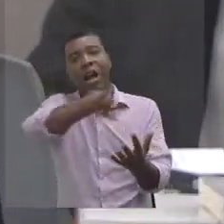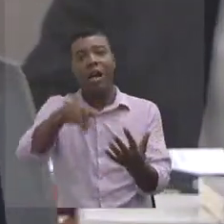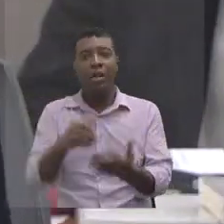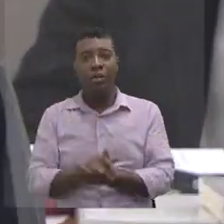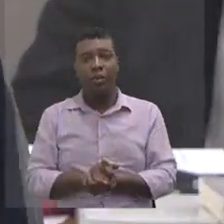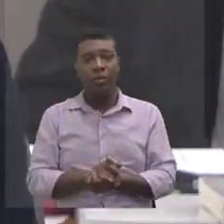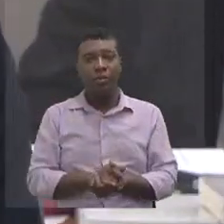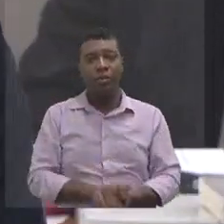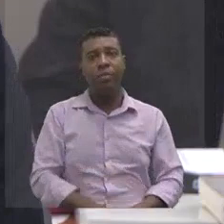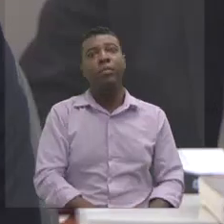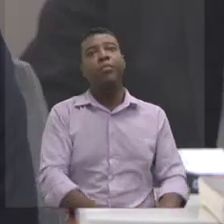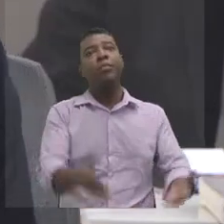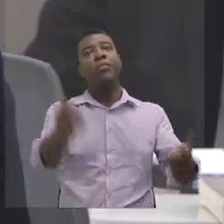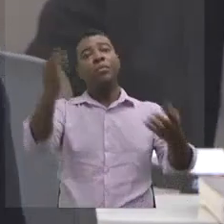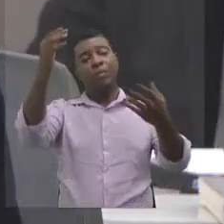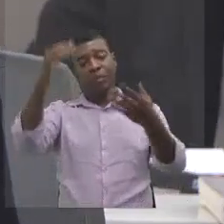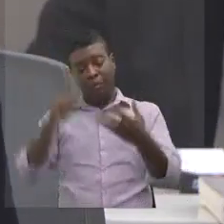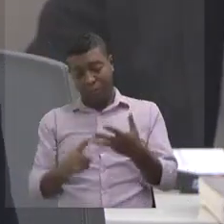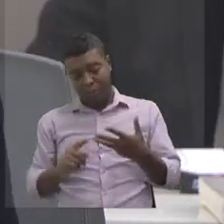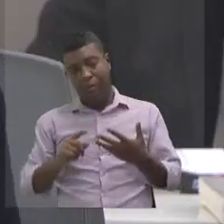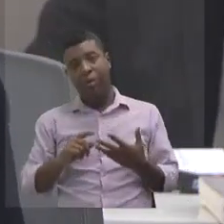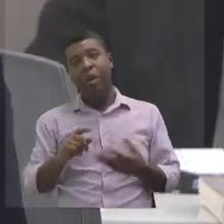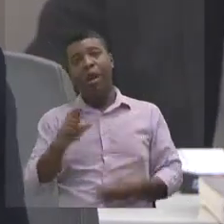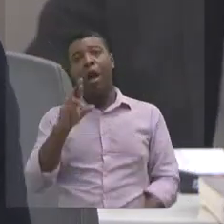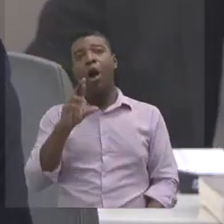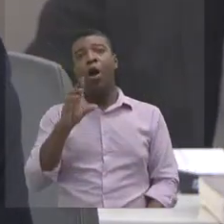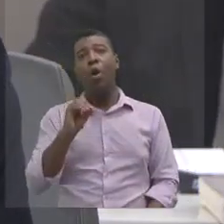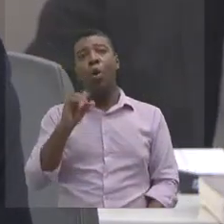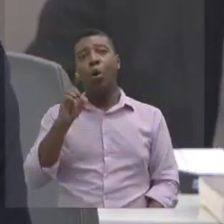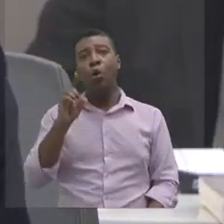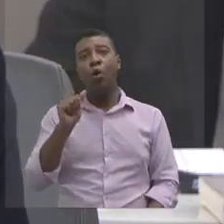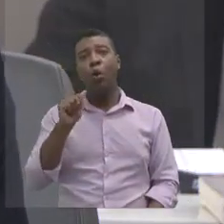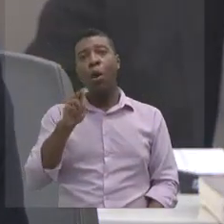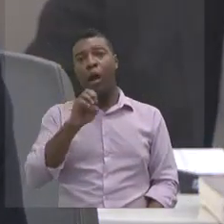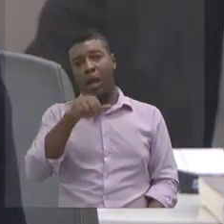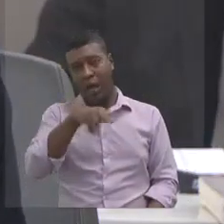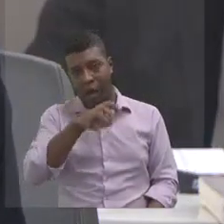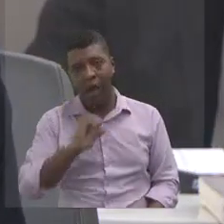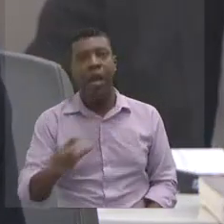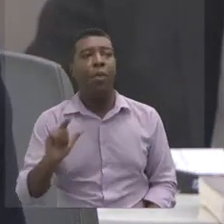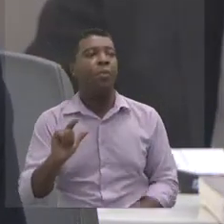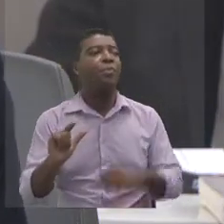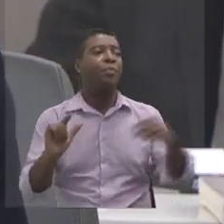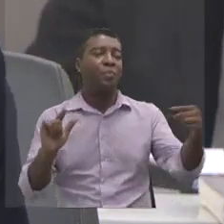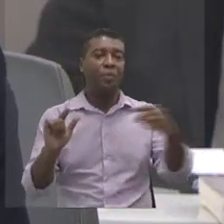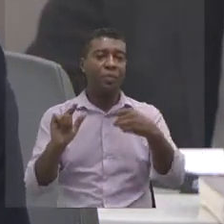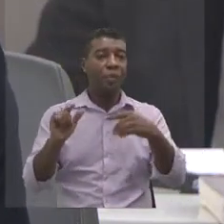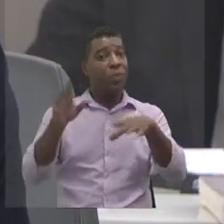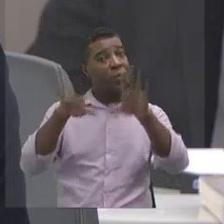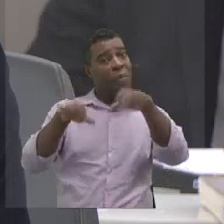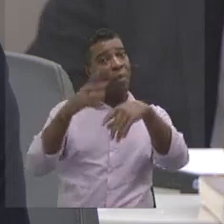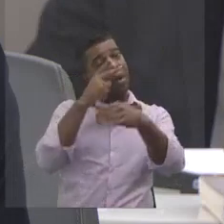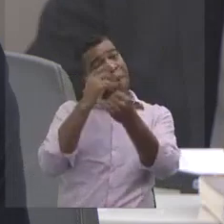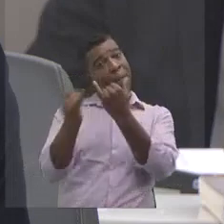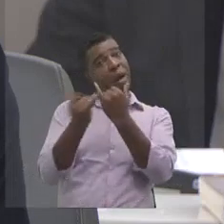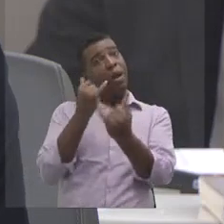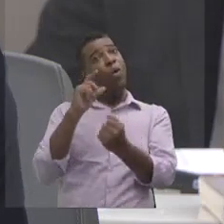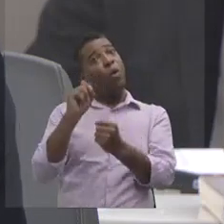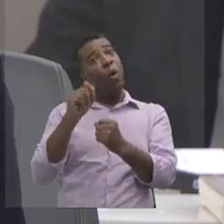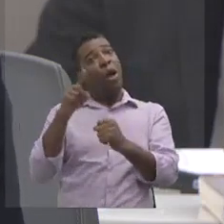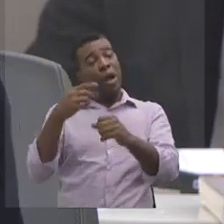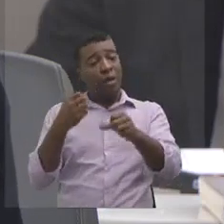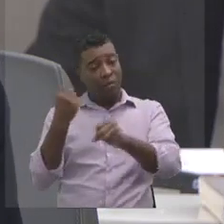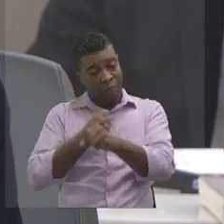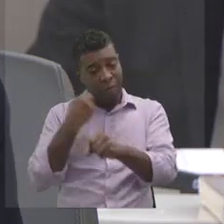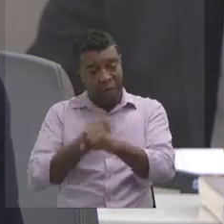do Rodoanel que também nós estamos falando no final do dia das mesmas coisas eu falo que às vezes parece Deputado aqui né é a realização de